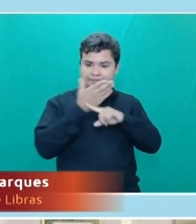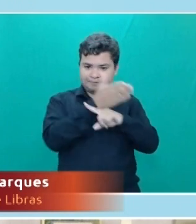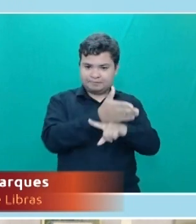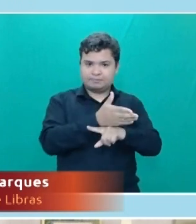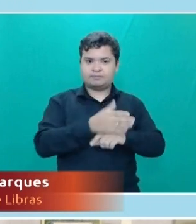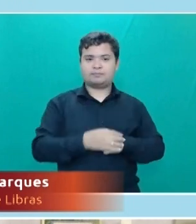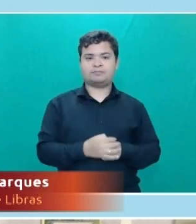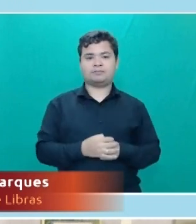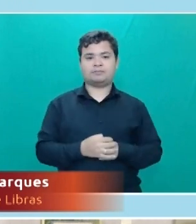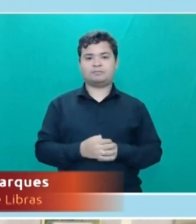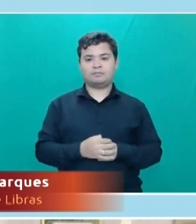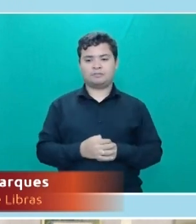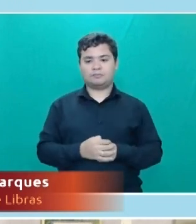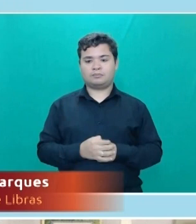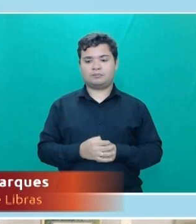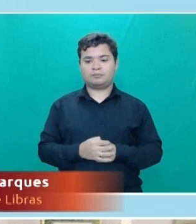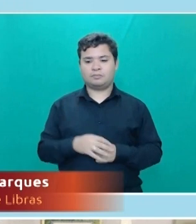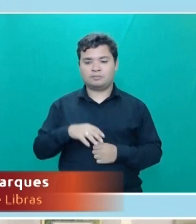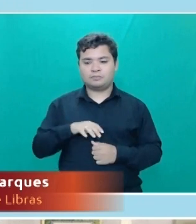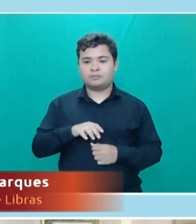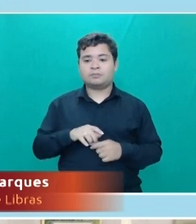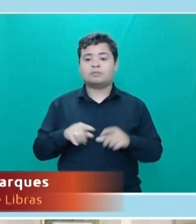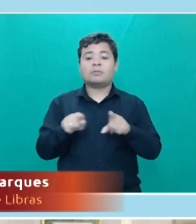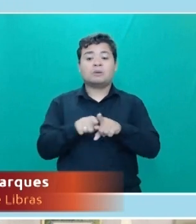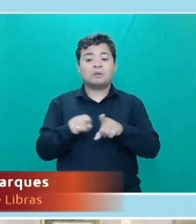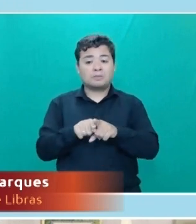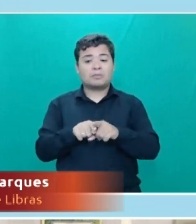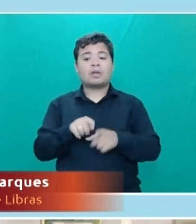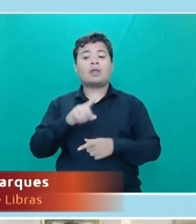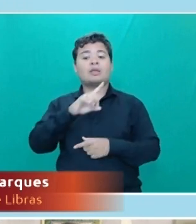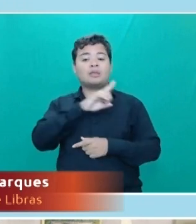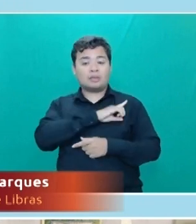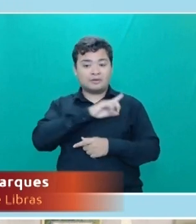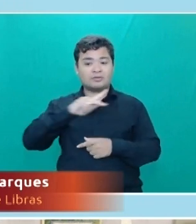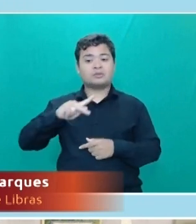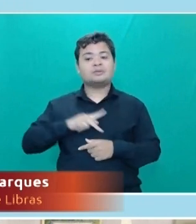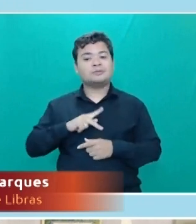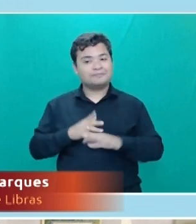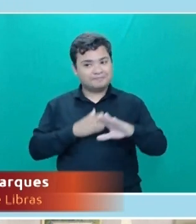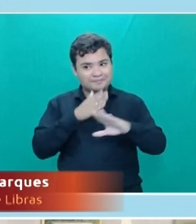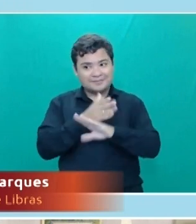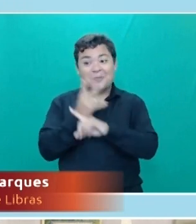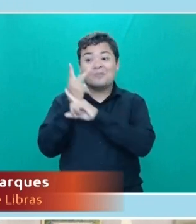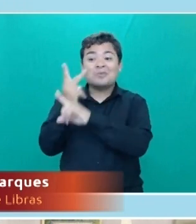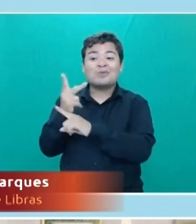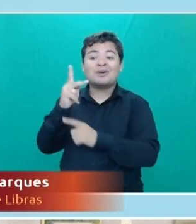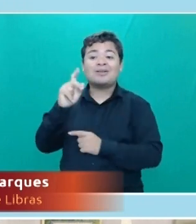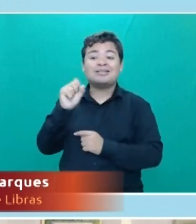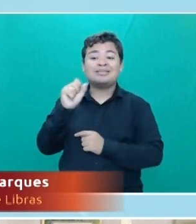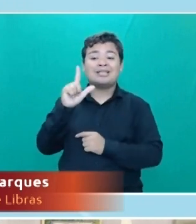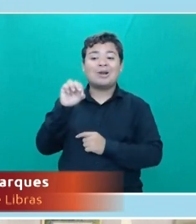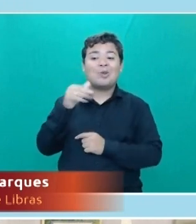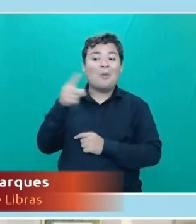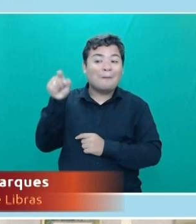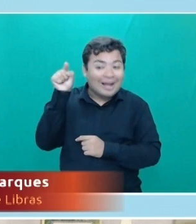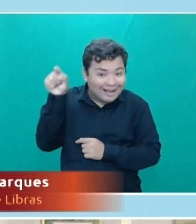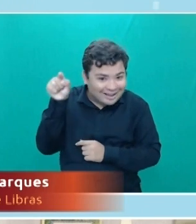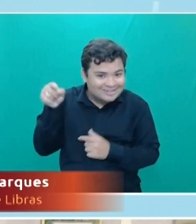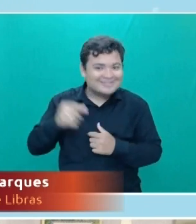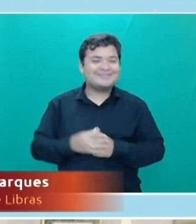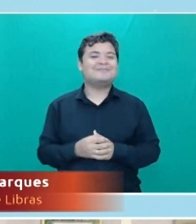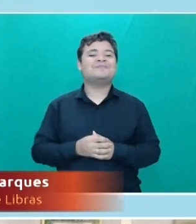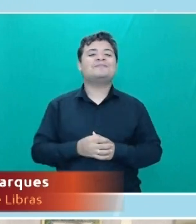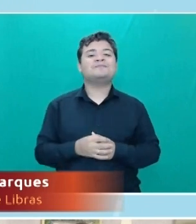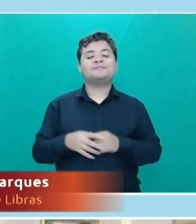a Defensoria Pública, procura ali o Salomão, A Defensoria Pública também, né, é